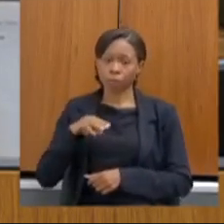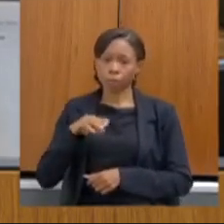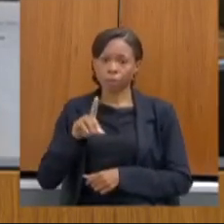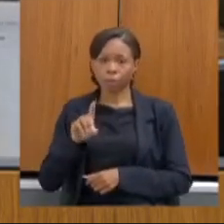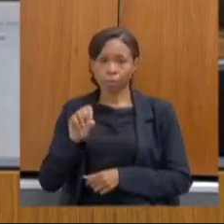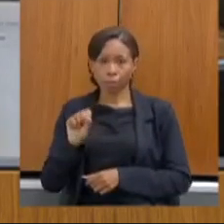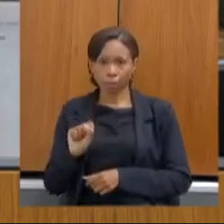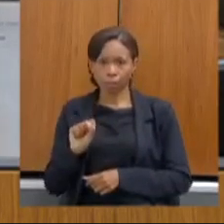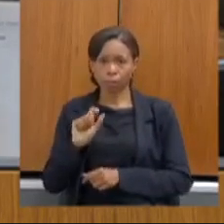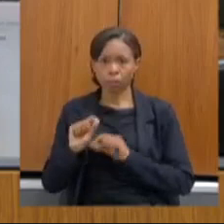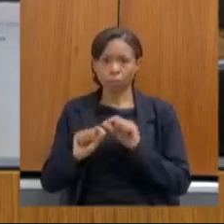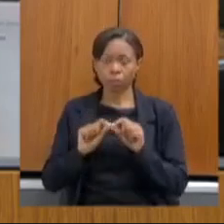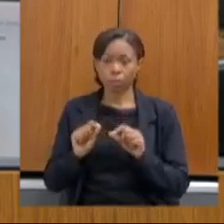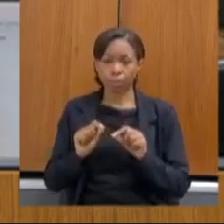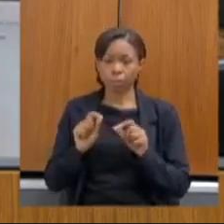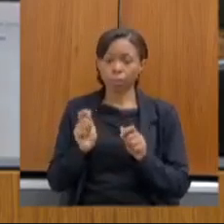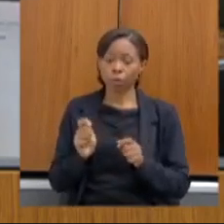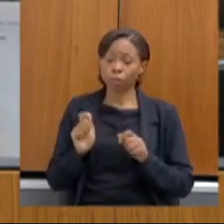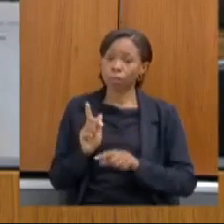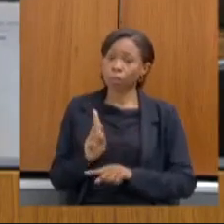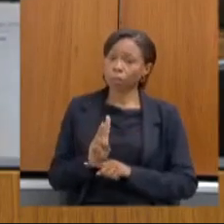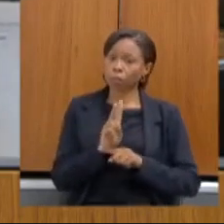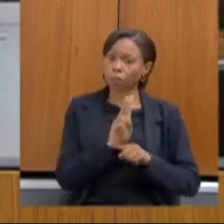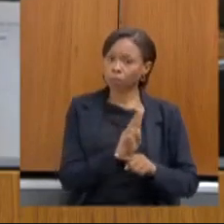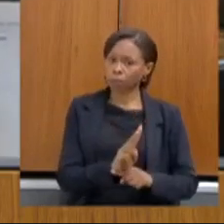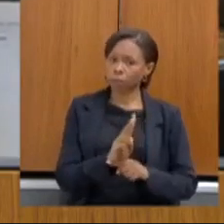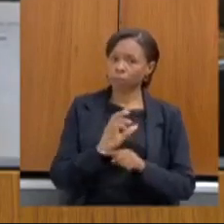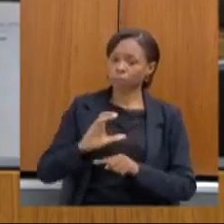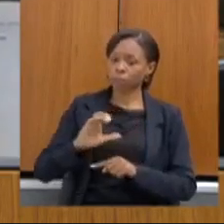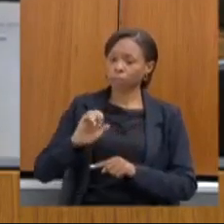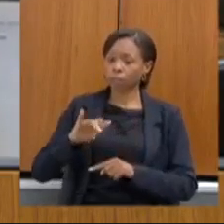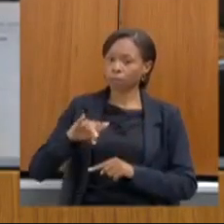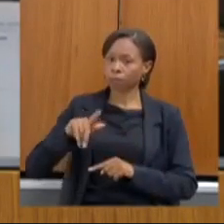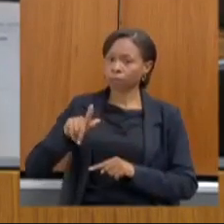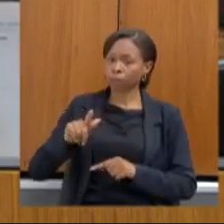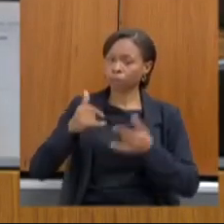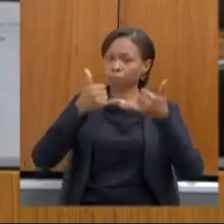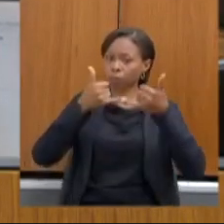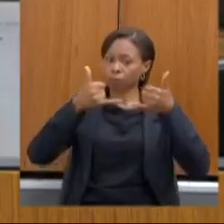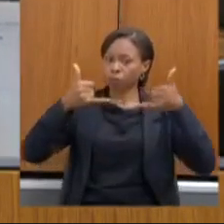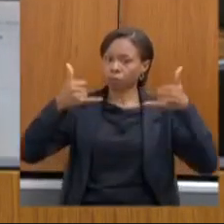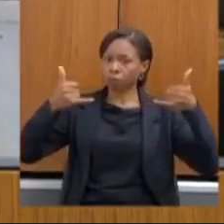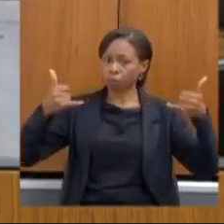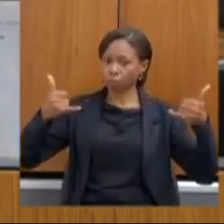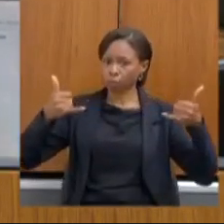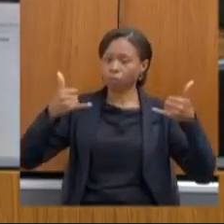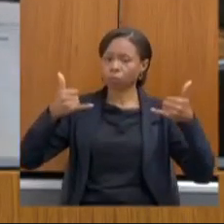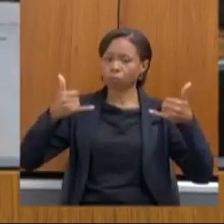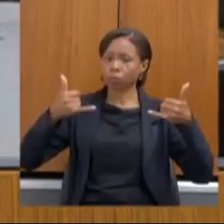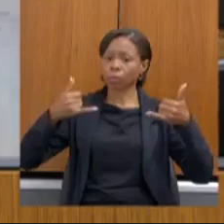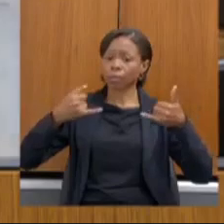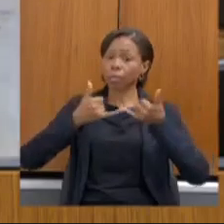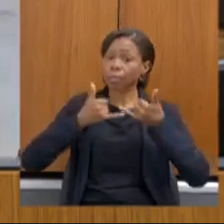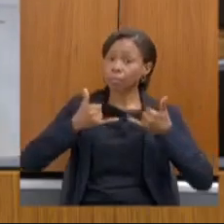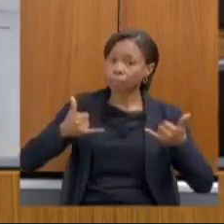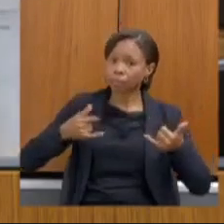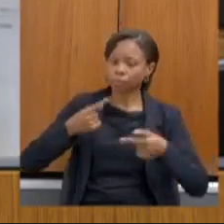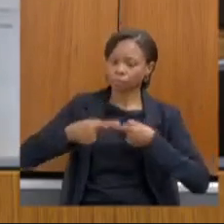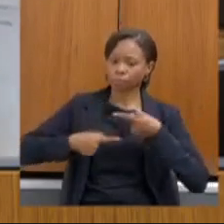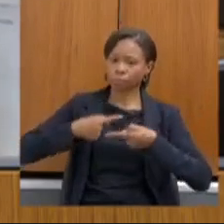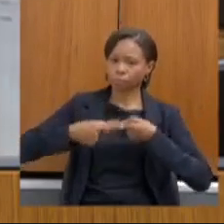Cemig para que a empresa possa investir em redes de transmissão e Distribuição para energia renováveis no